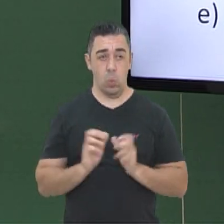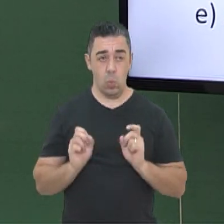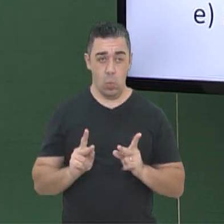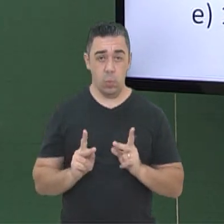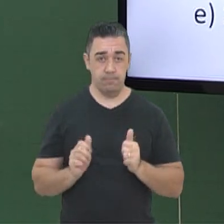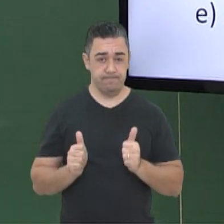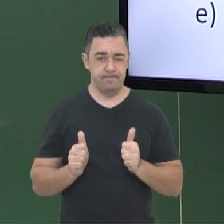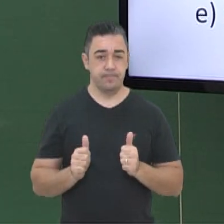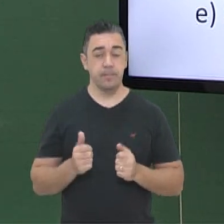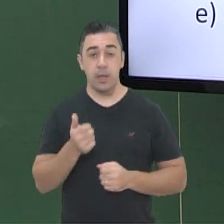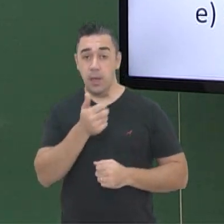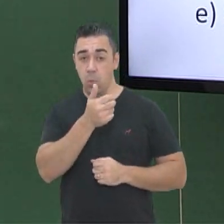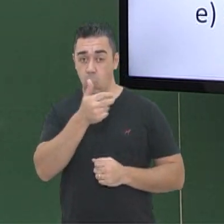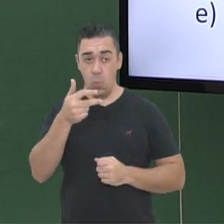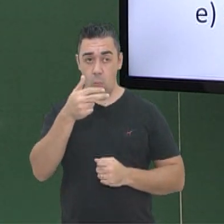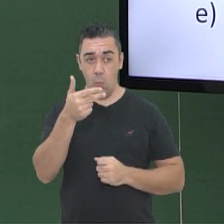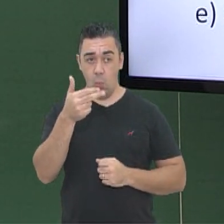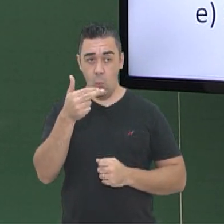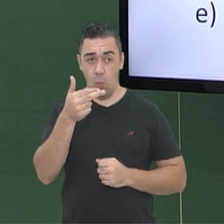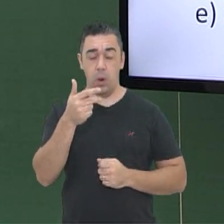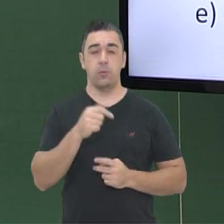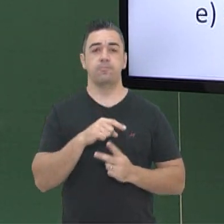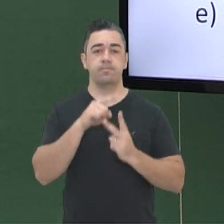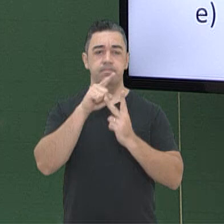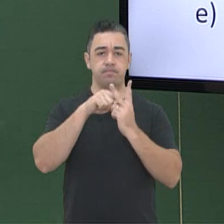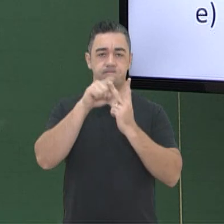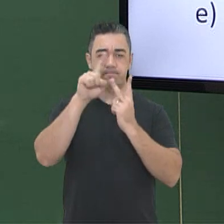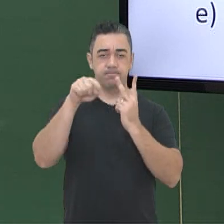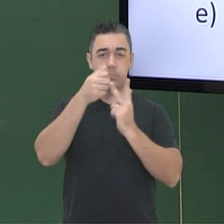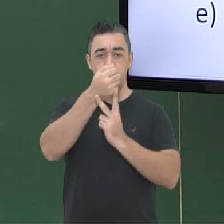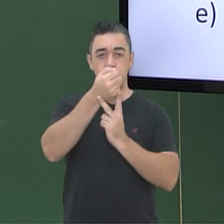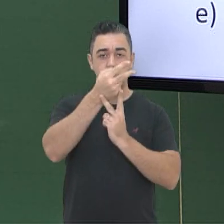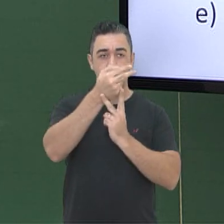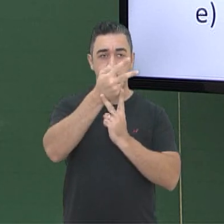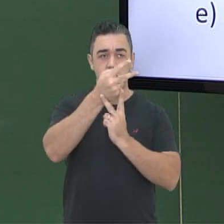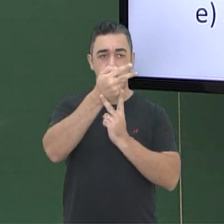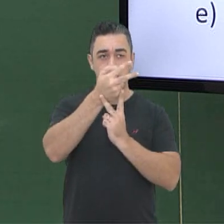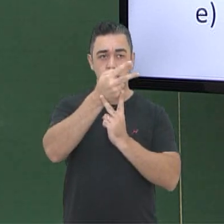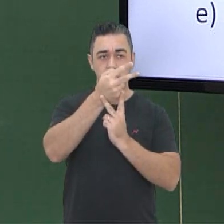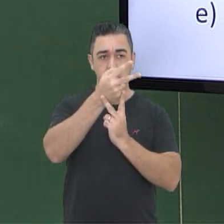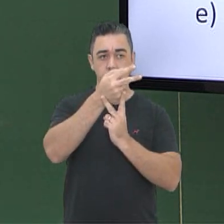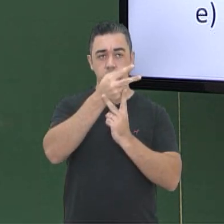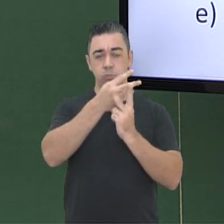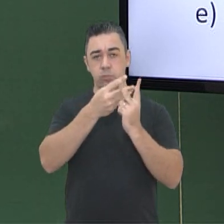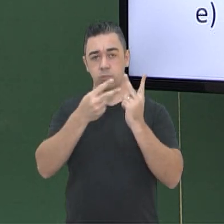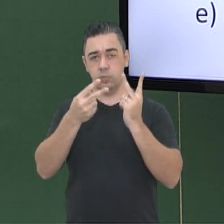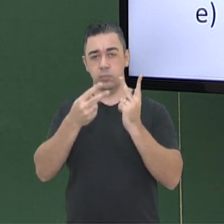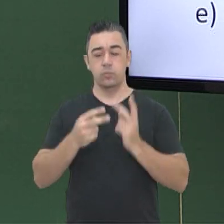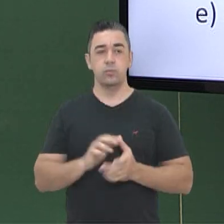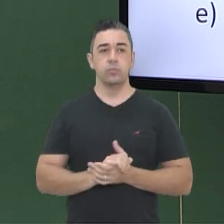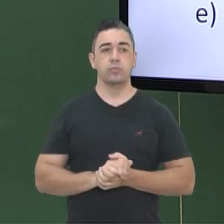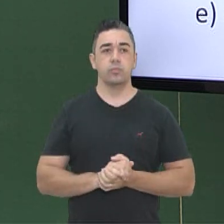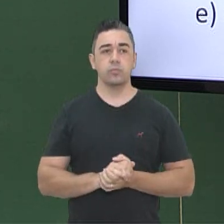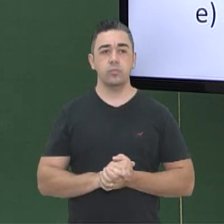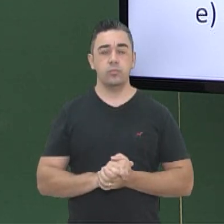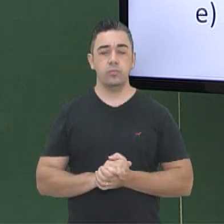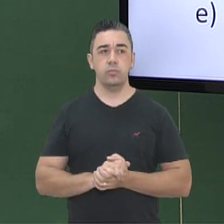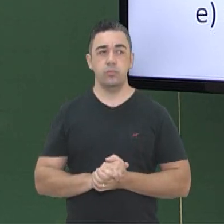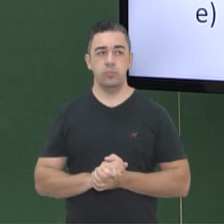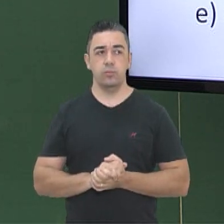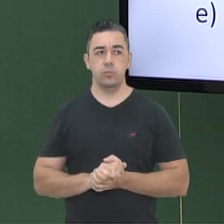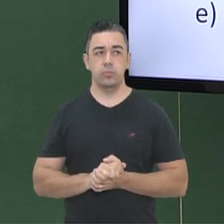ok? Igual a raiz de índice 12